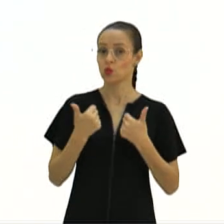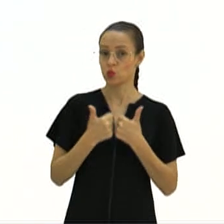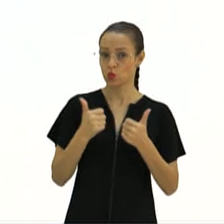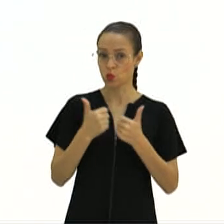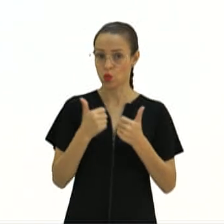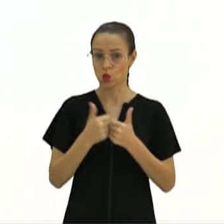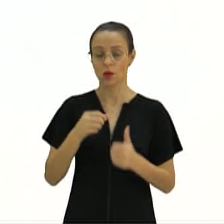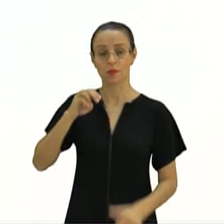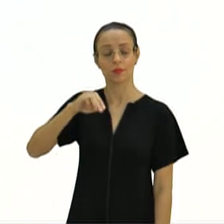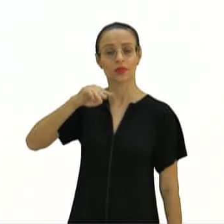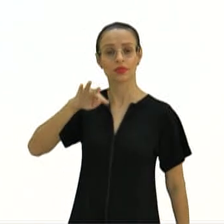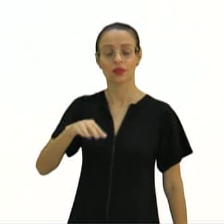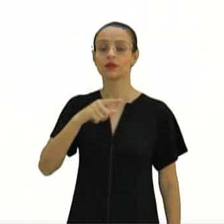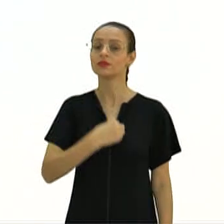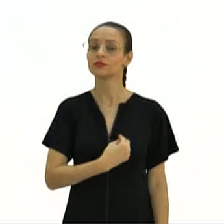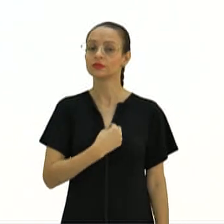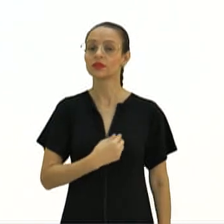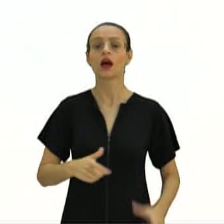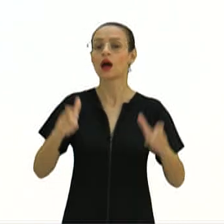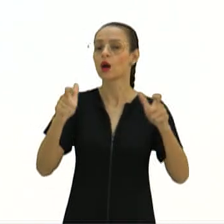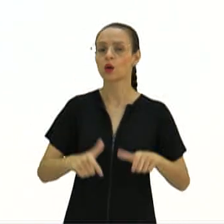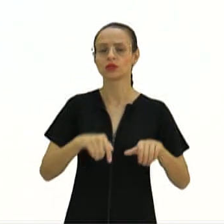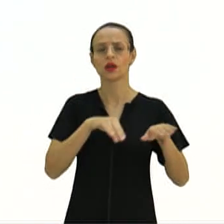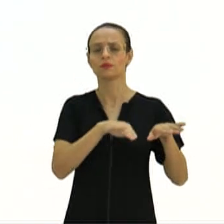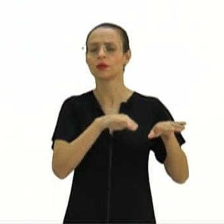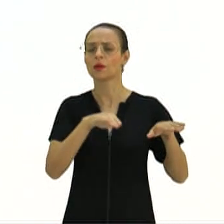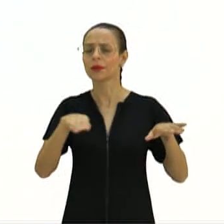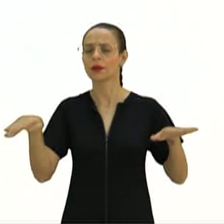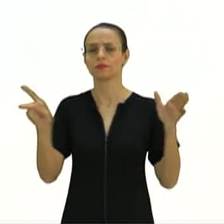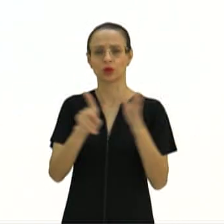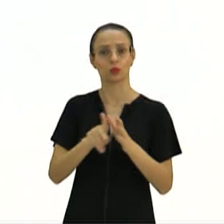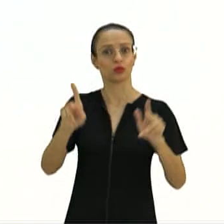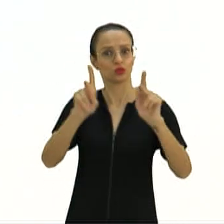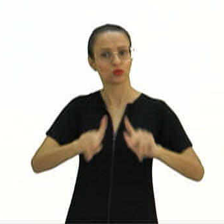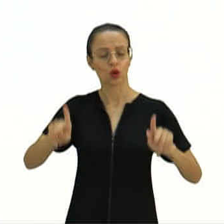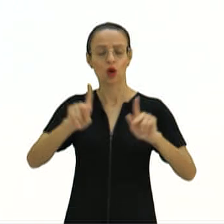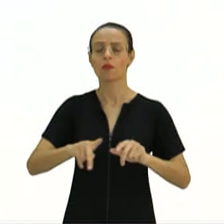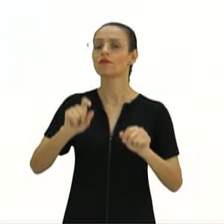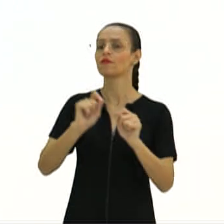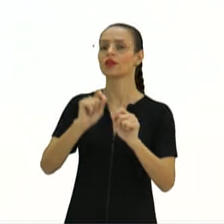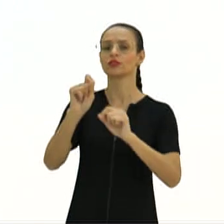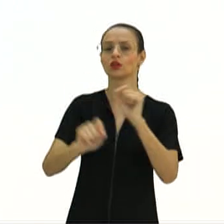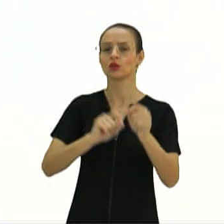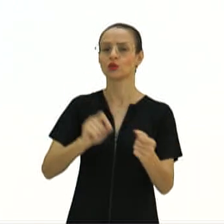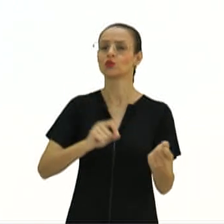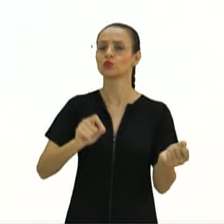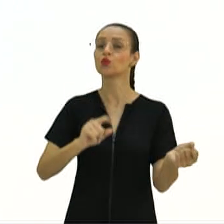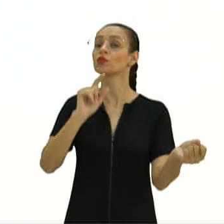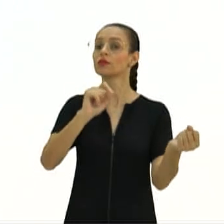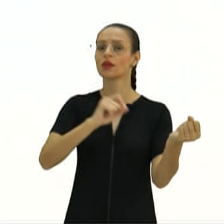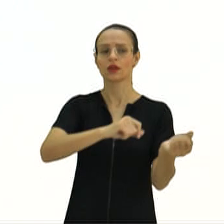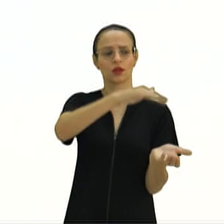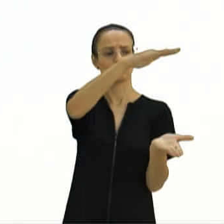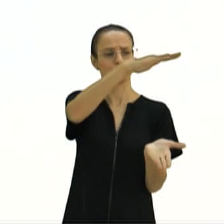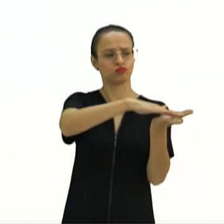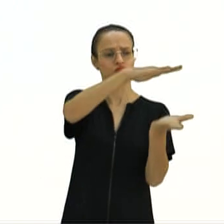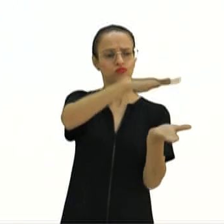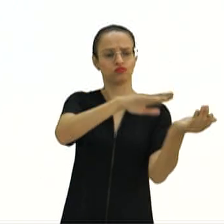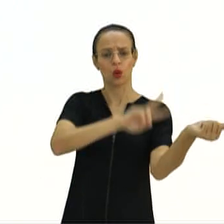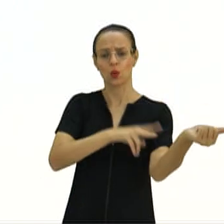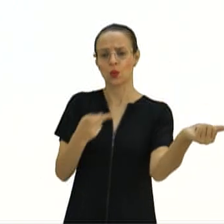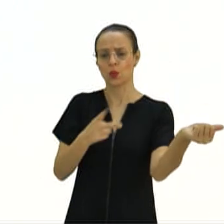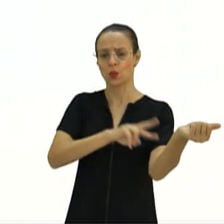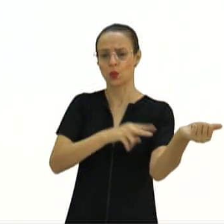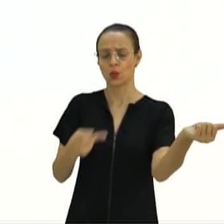MT Hemocentro estará no estacionamento do Pantanal Shopping realizando coleta de sangue total.